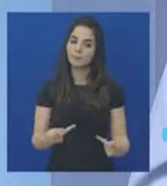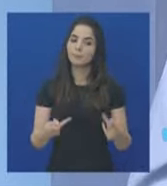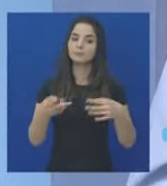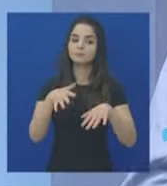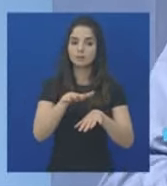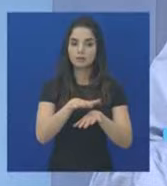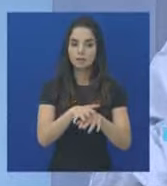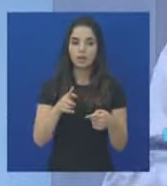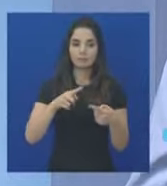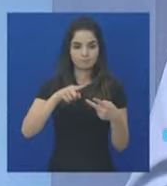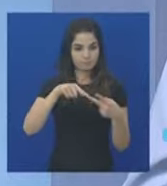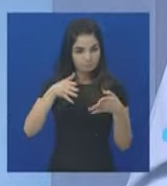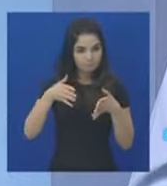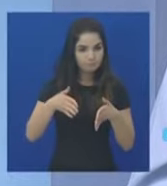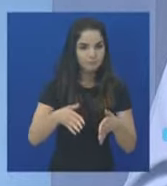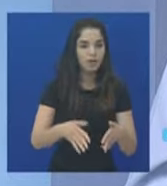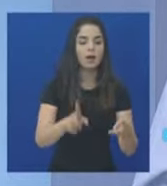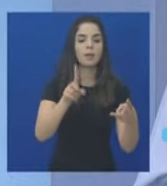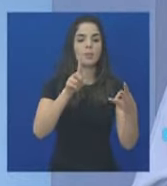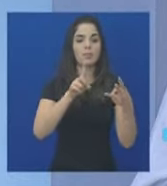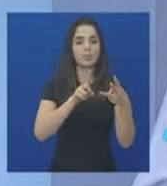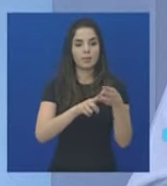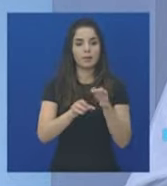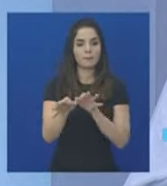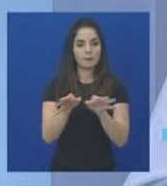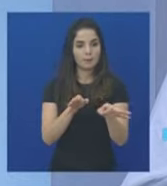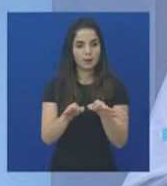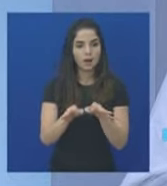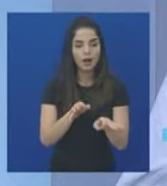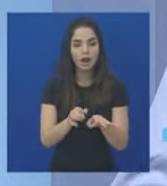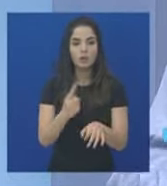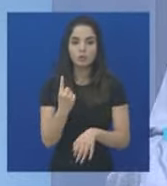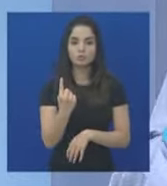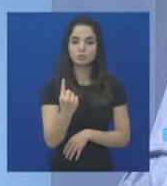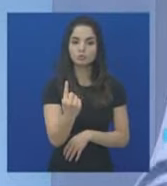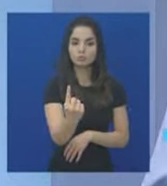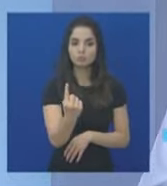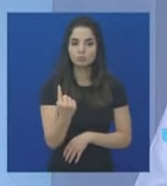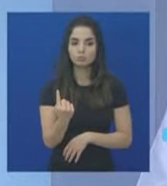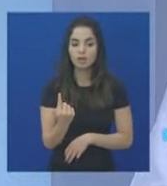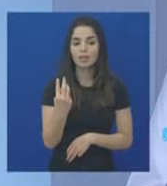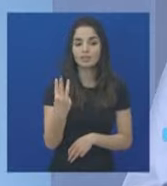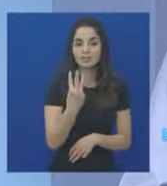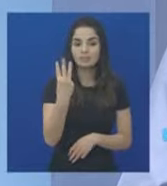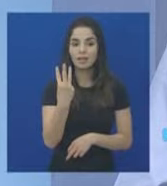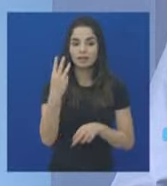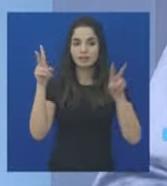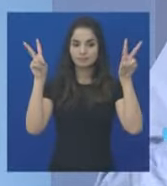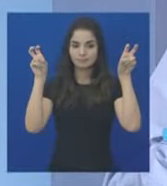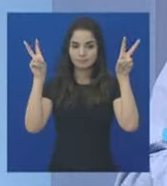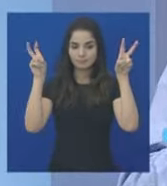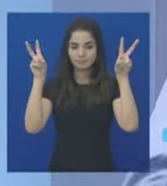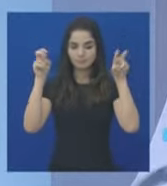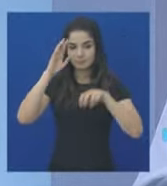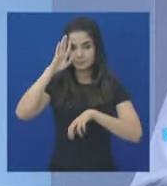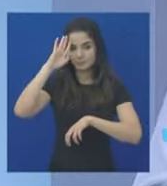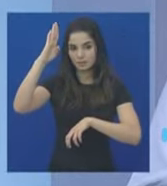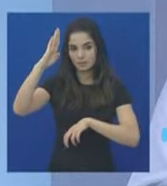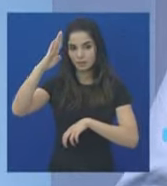ciclovias e o plano viário para a cidade de Cabo Frio. Esses são os três temas principais que nós vamos